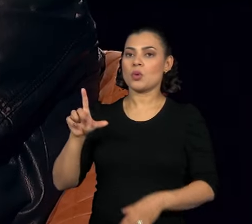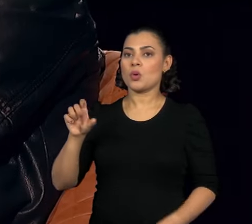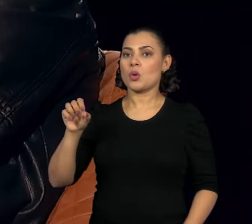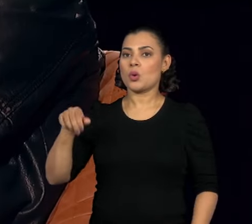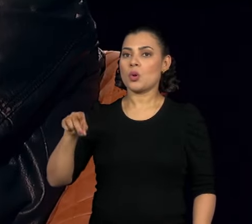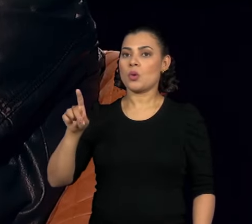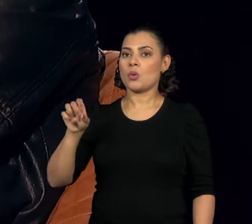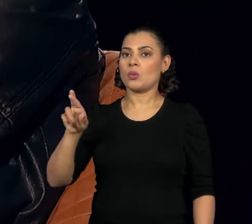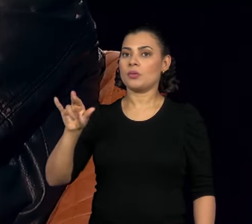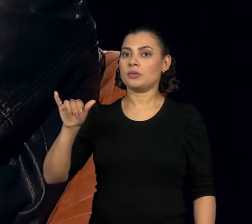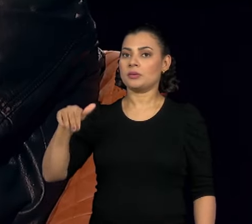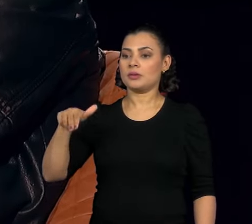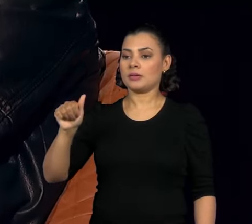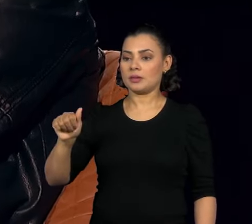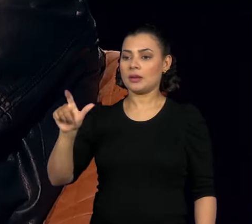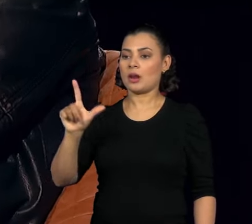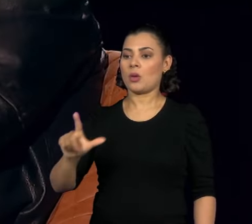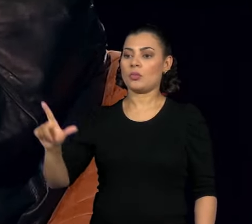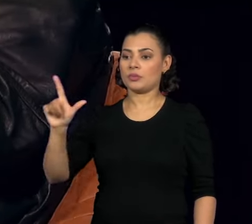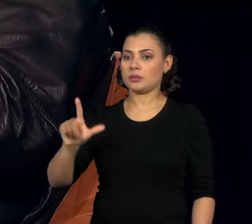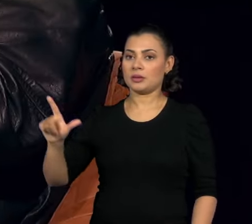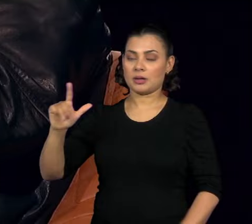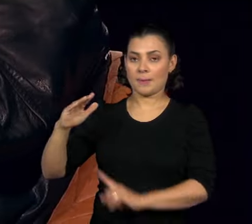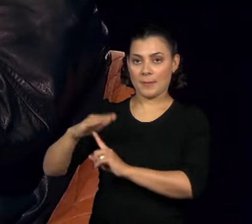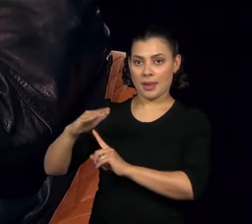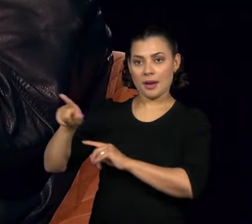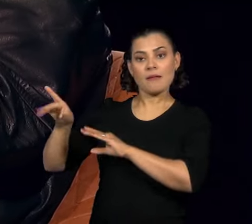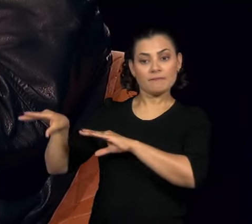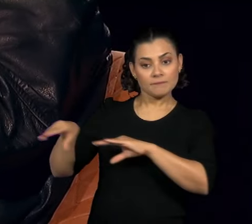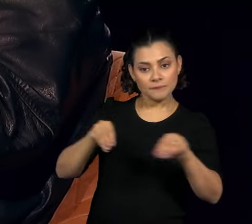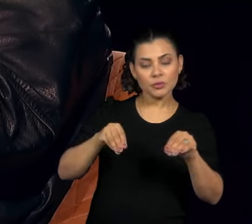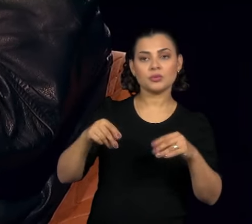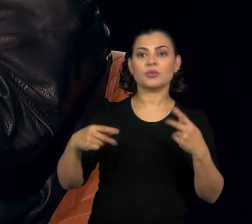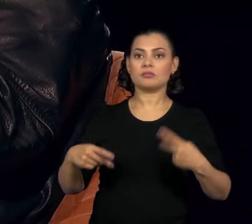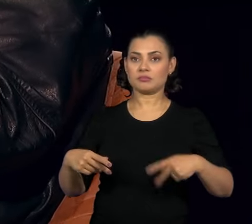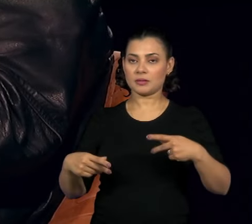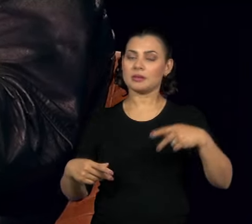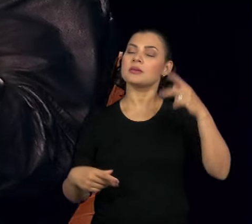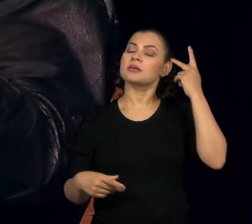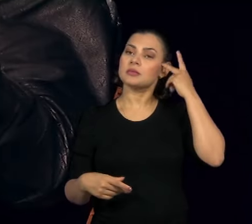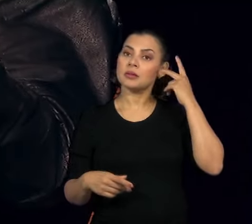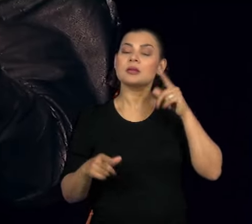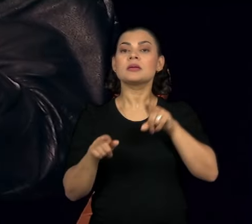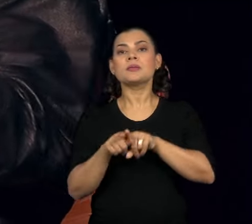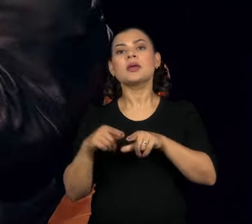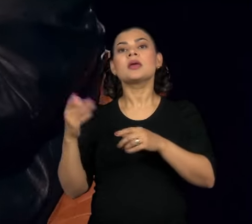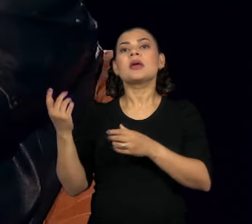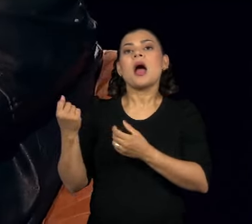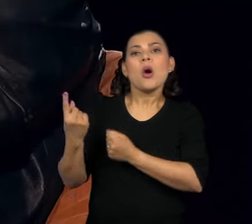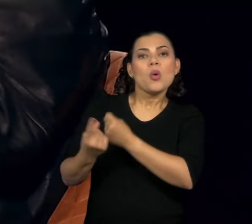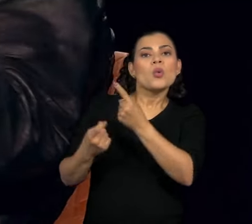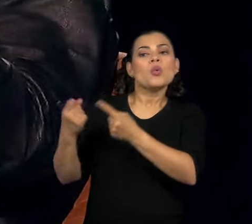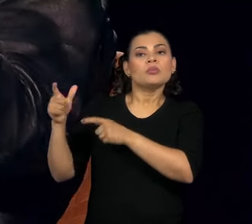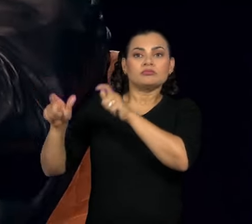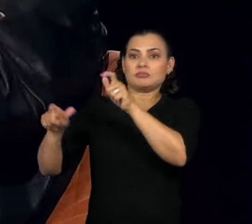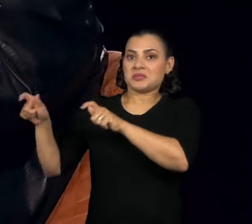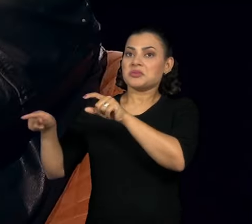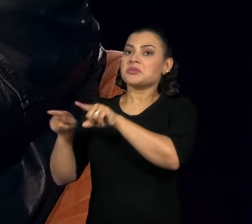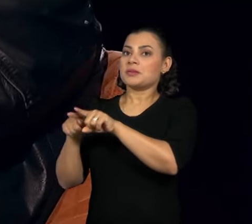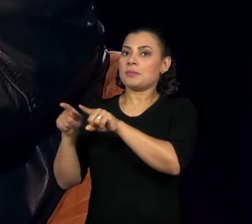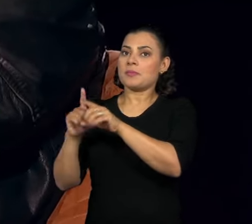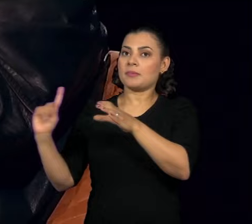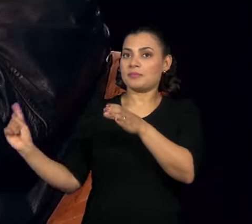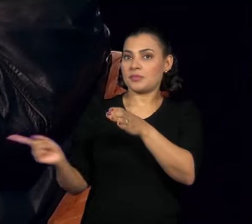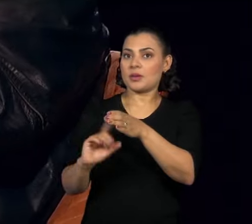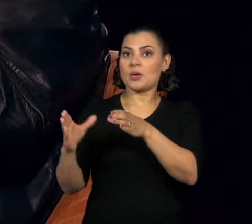gente veio para cá, na época eu vim para cá para trabalhar com o Fauzi, aí depois começou a vir algumas integrantes